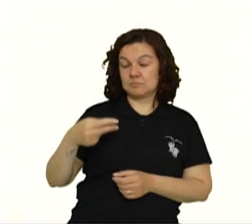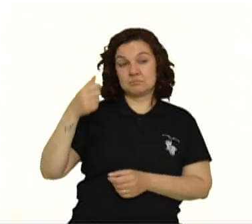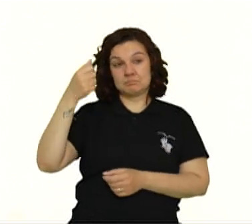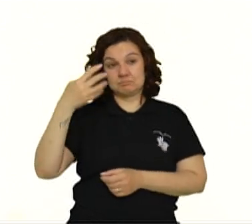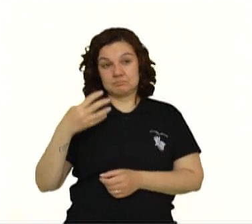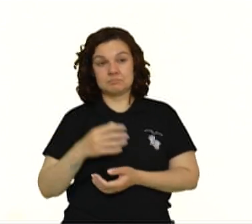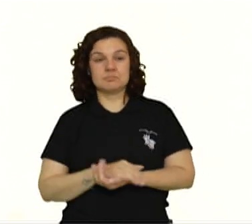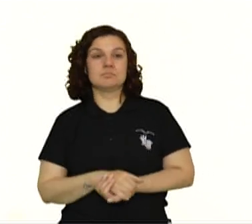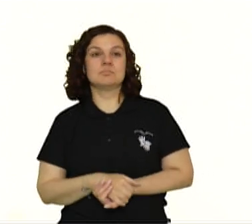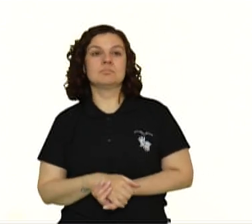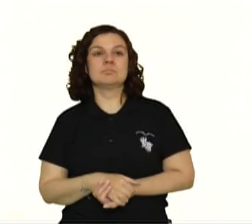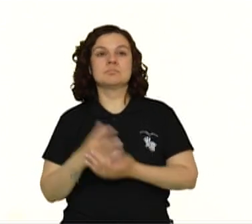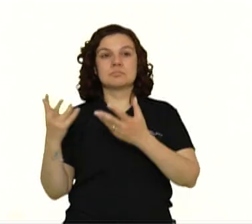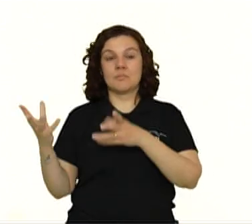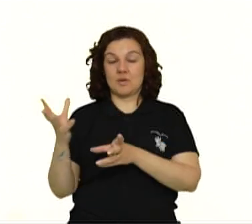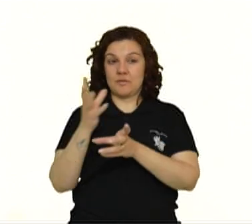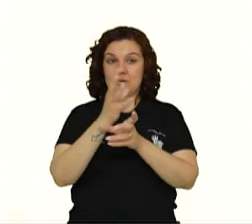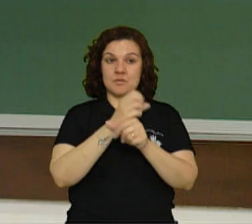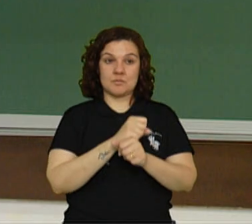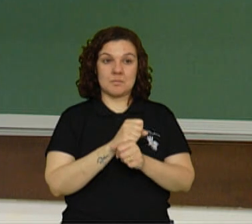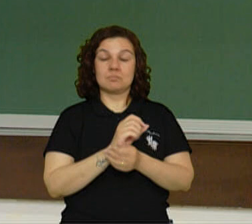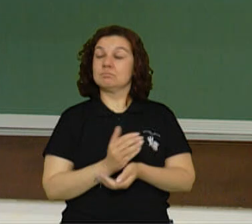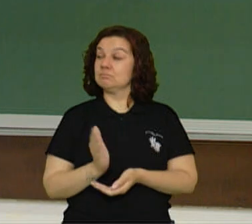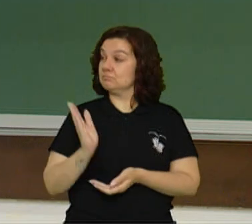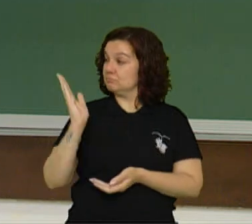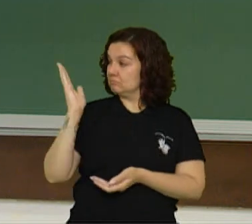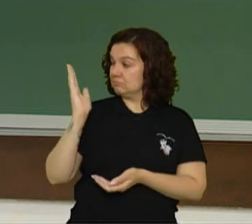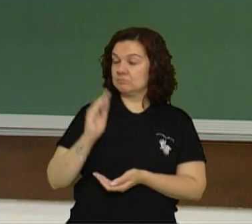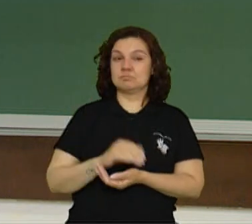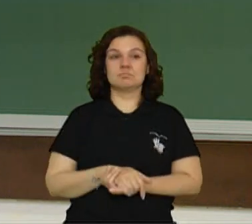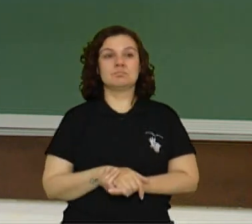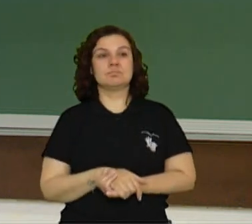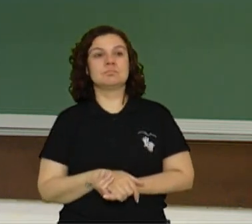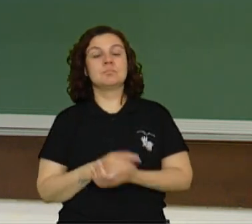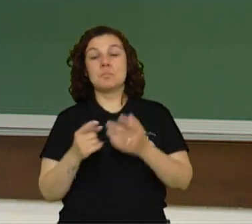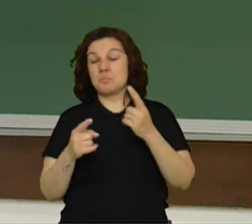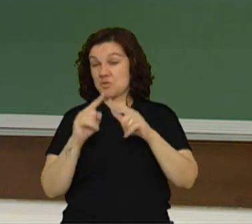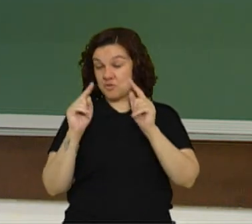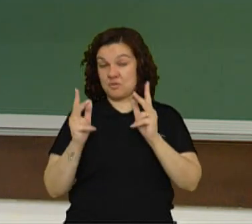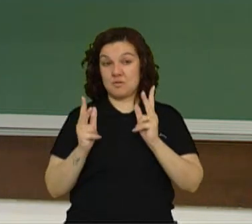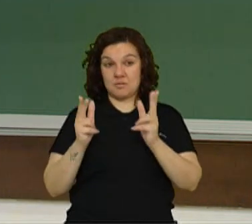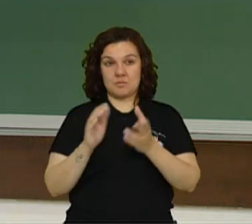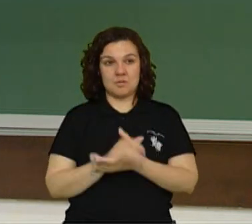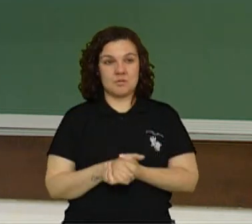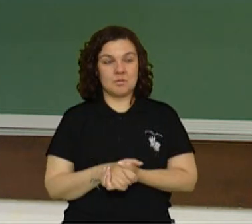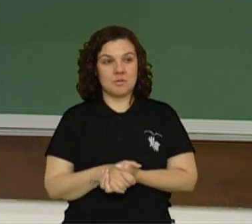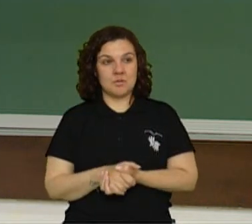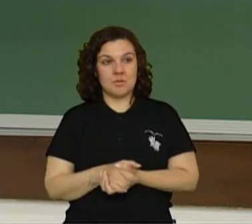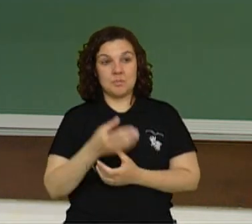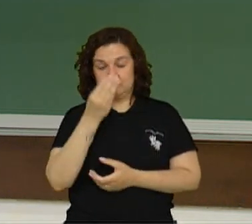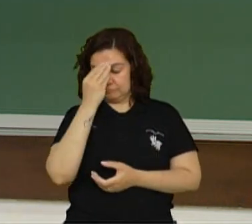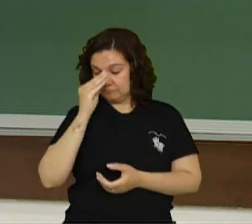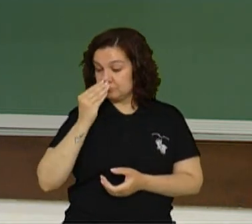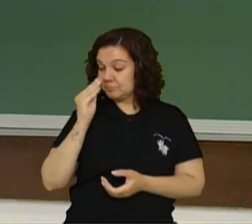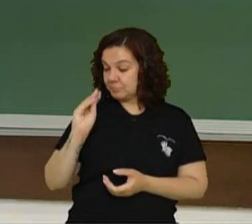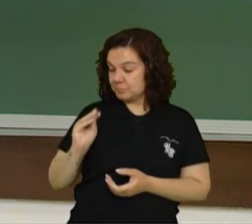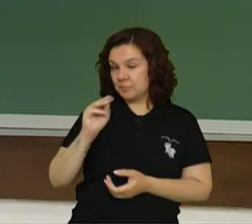4. Duas coisas iguais, eu vou somar, porque os denominadores já são iguais. Ufa, te livrei do MMC.